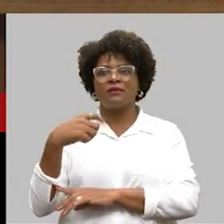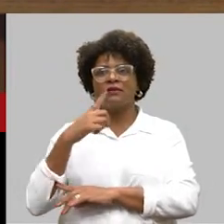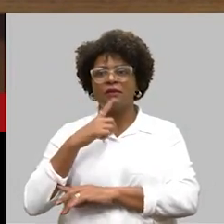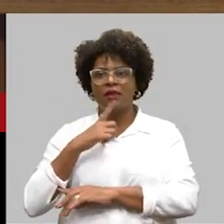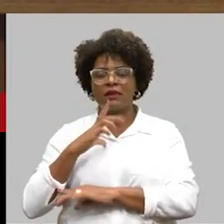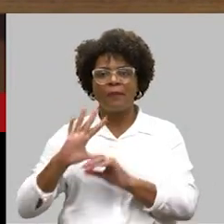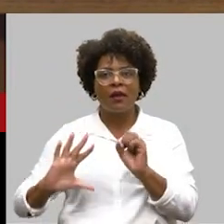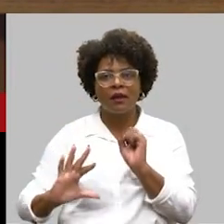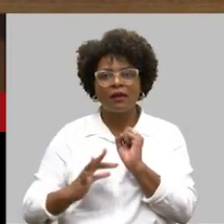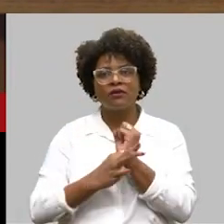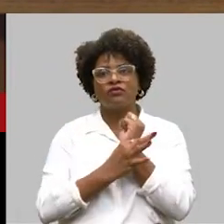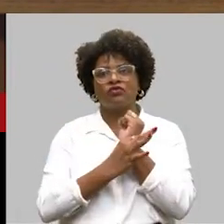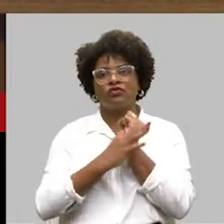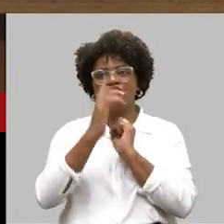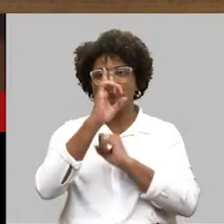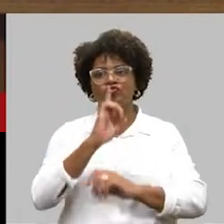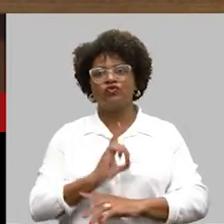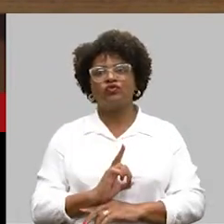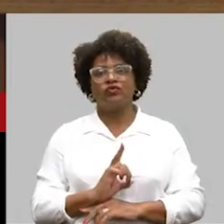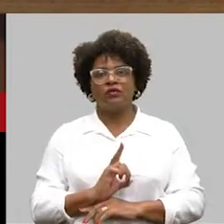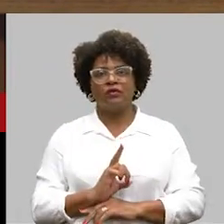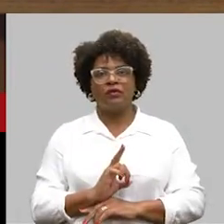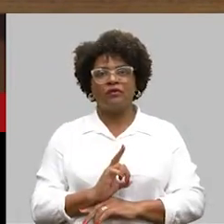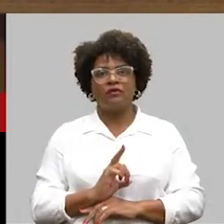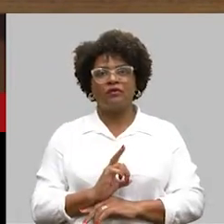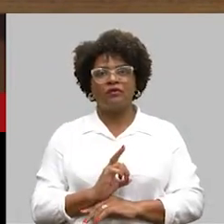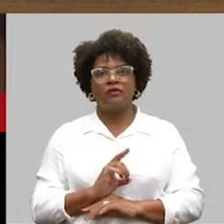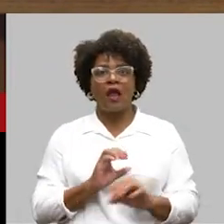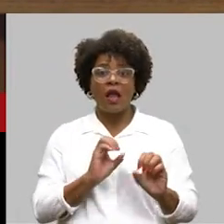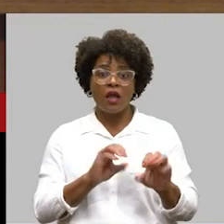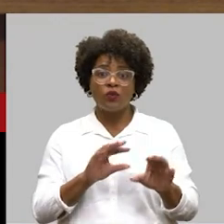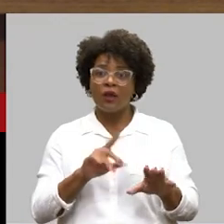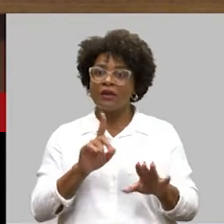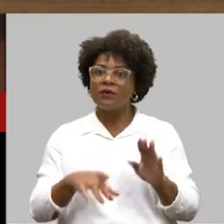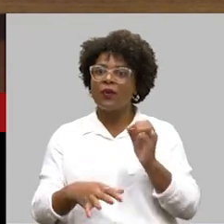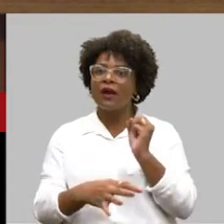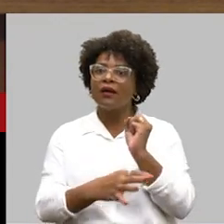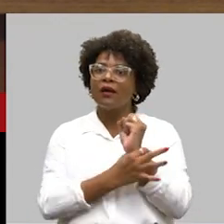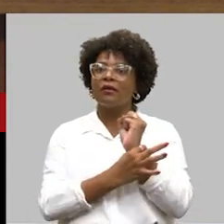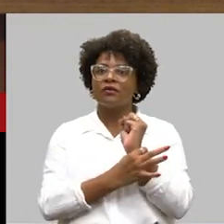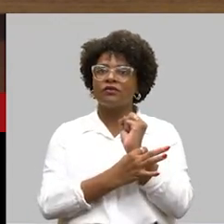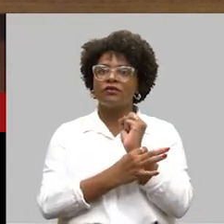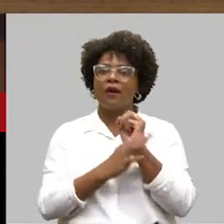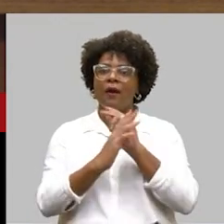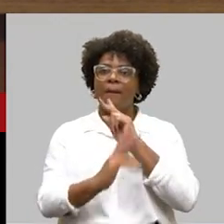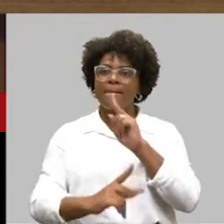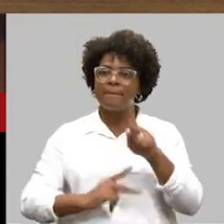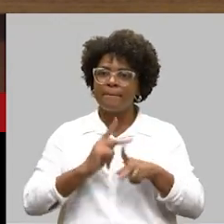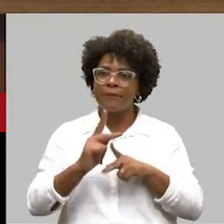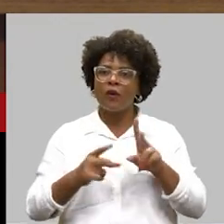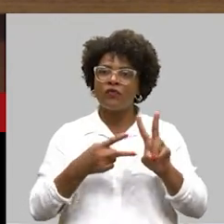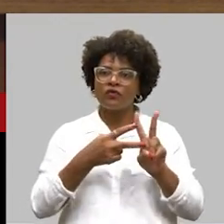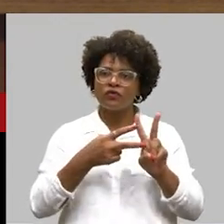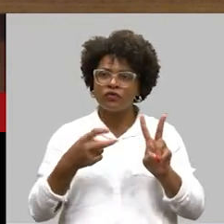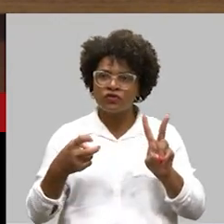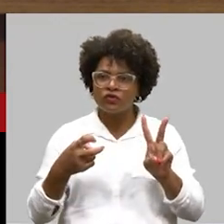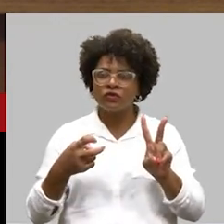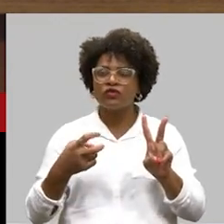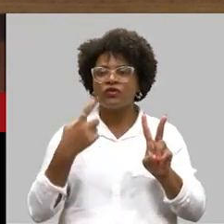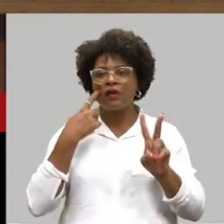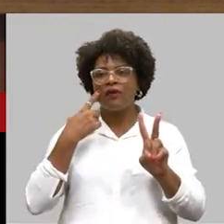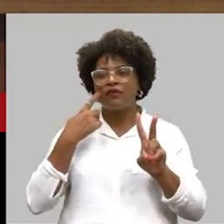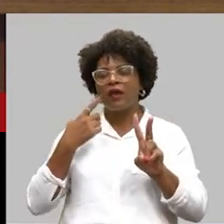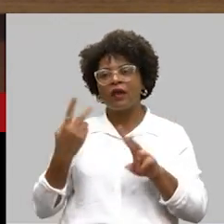garantir o direito da gente porque é isso gente educação é garantir para nós povos indígenas ouvindo Eh as companheiras